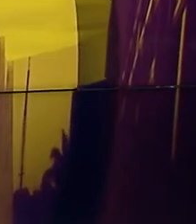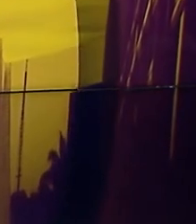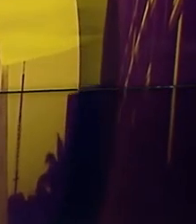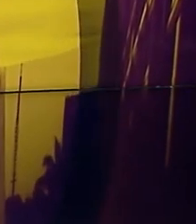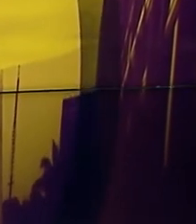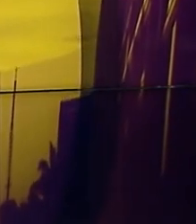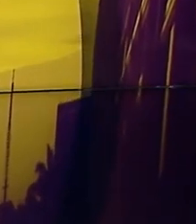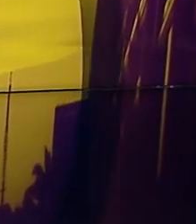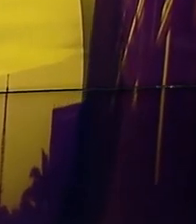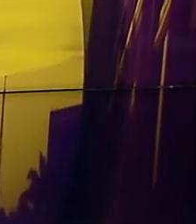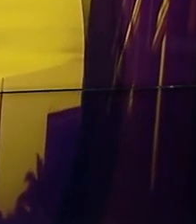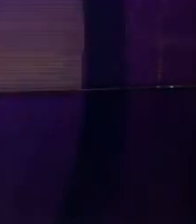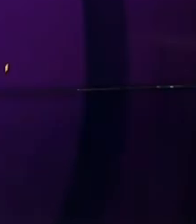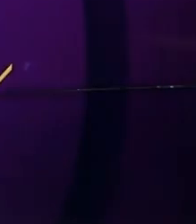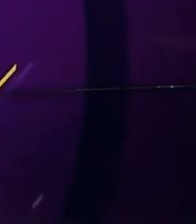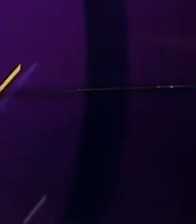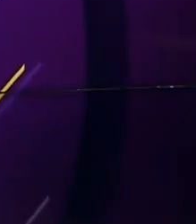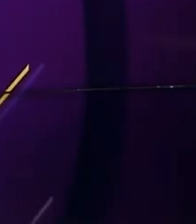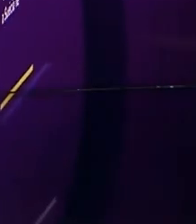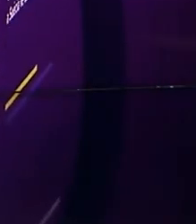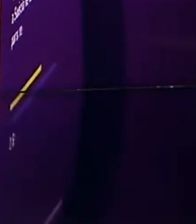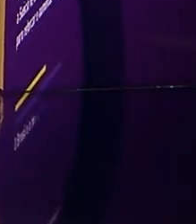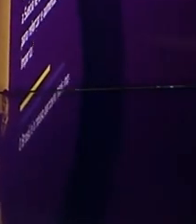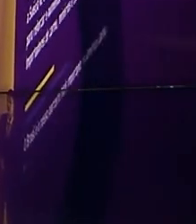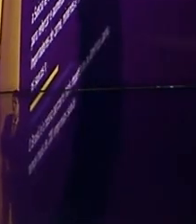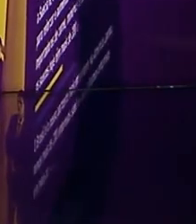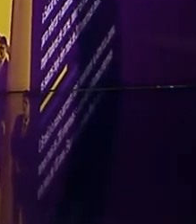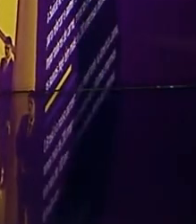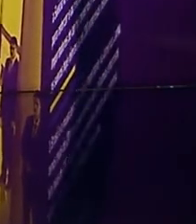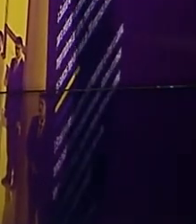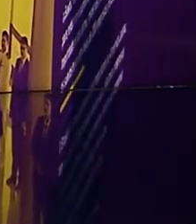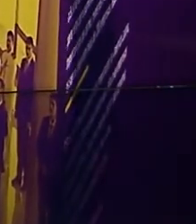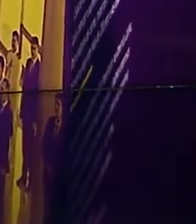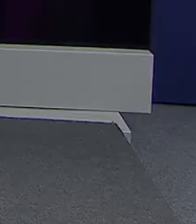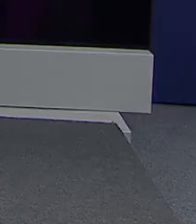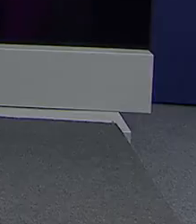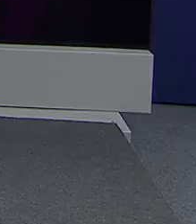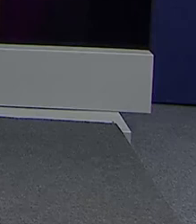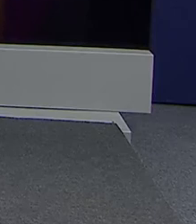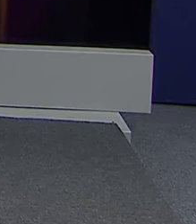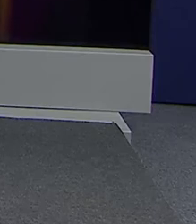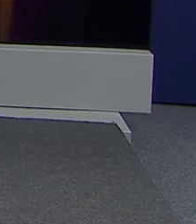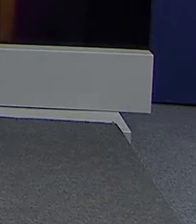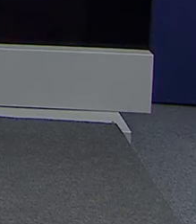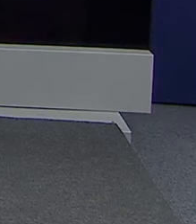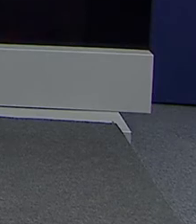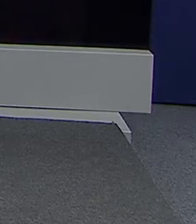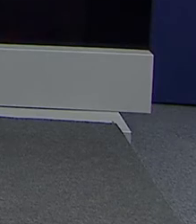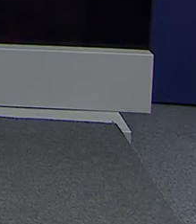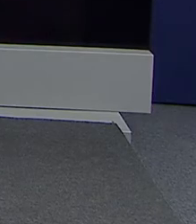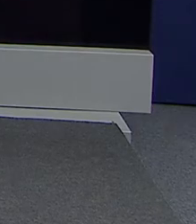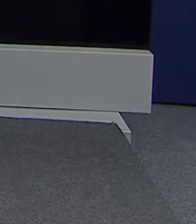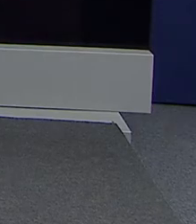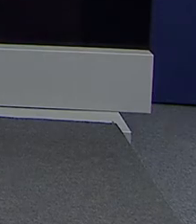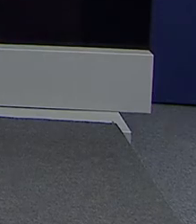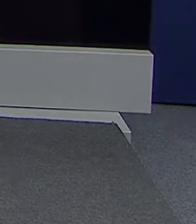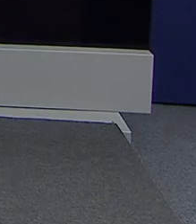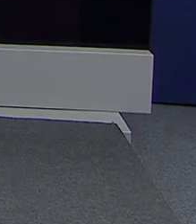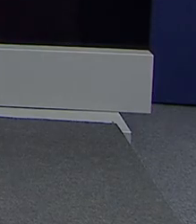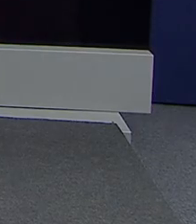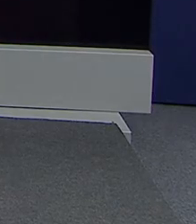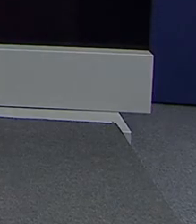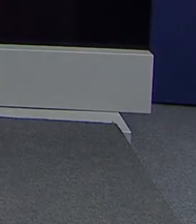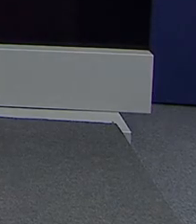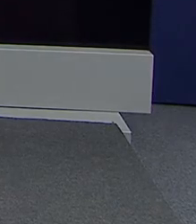ressaltou a necessidade de conservação dessas residências nós ficamos por aqui mais informações sobre esse assunto